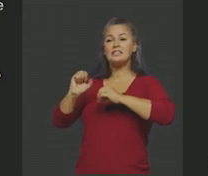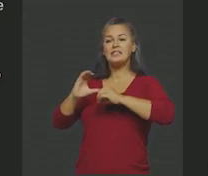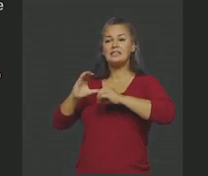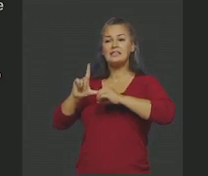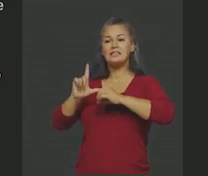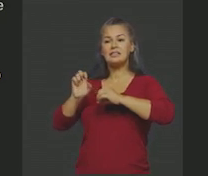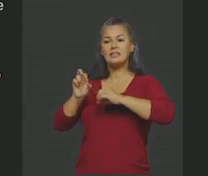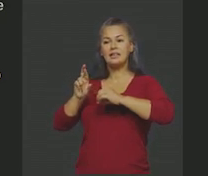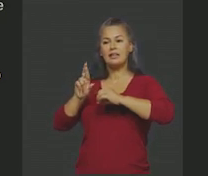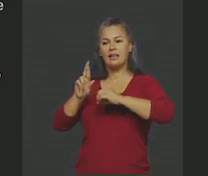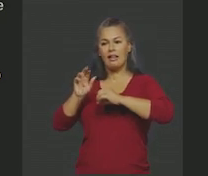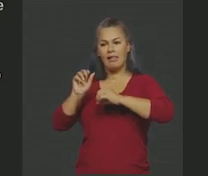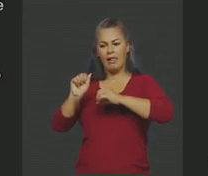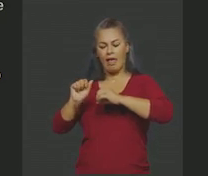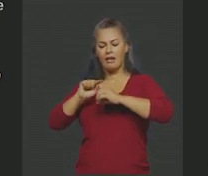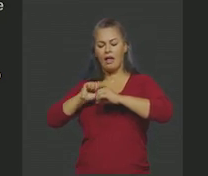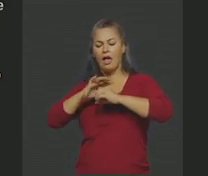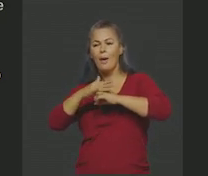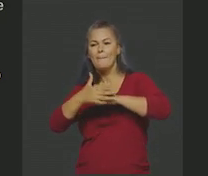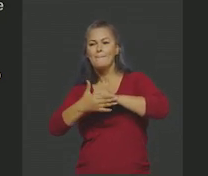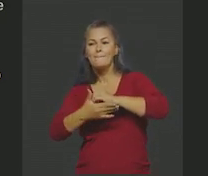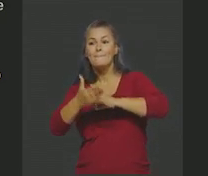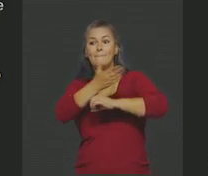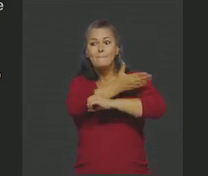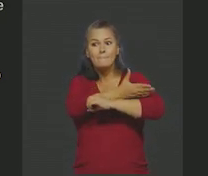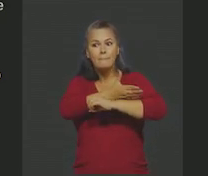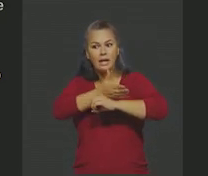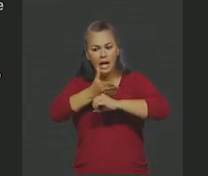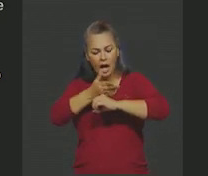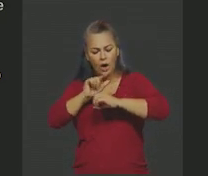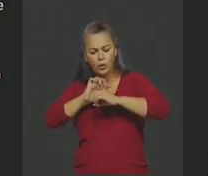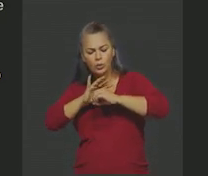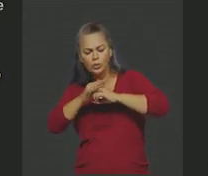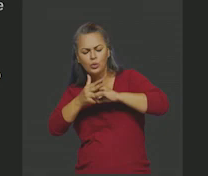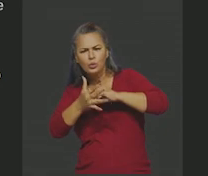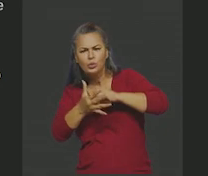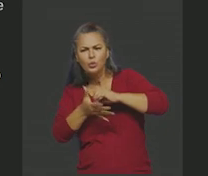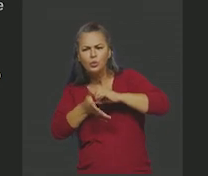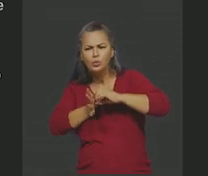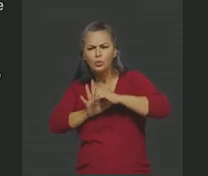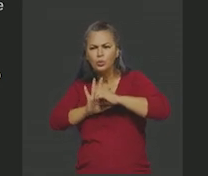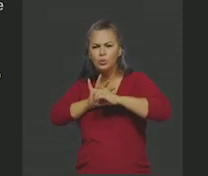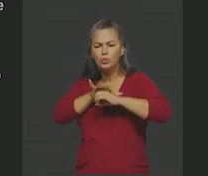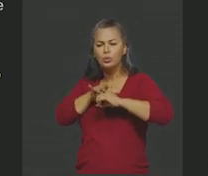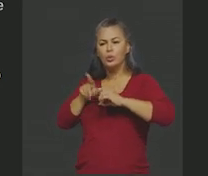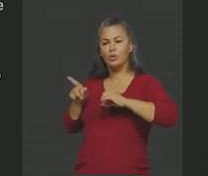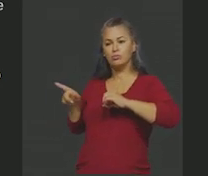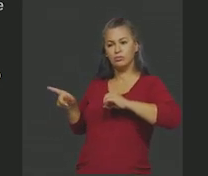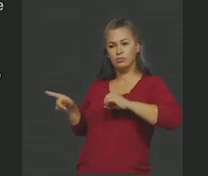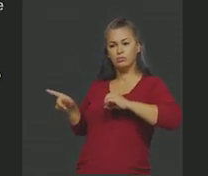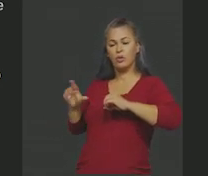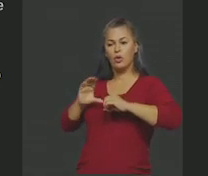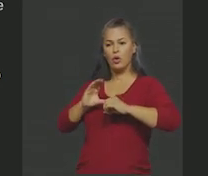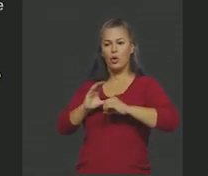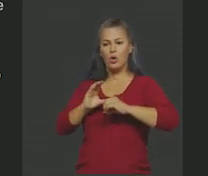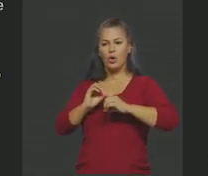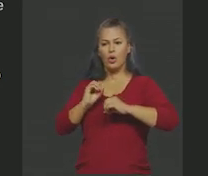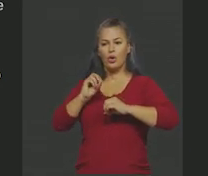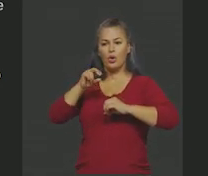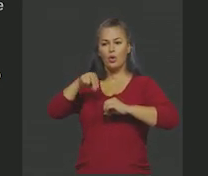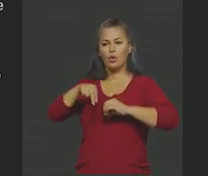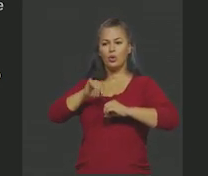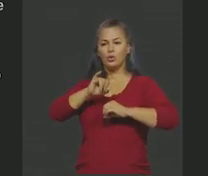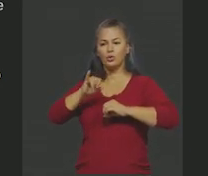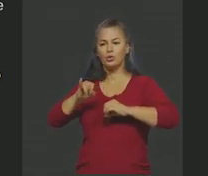protege o globo ocular e lhe dá sua forma firme e regular. Eu tenho a conjuntiva, que é uma membrana fina